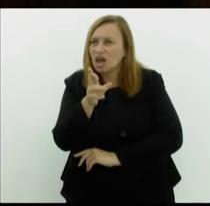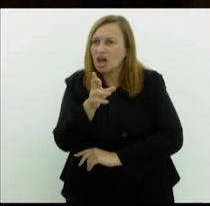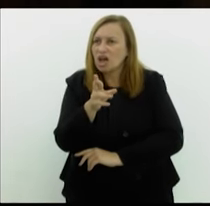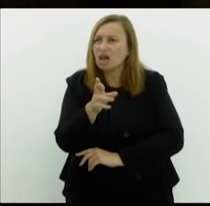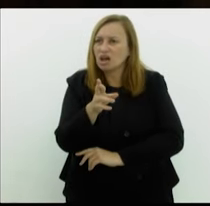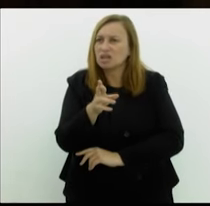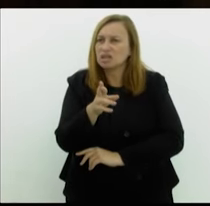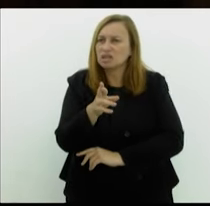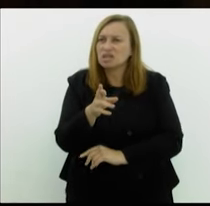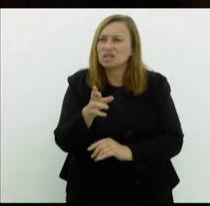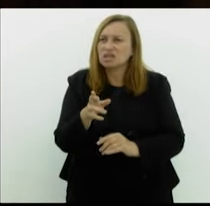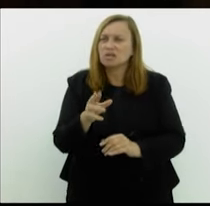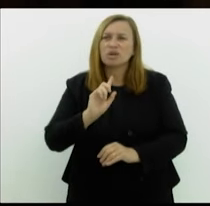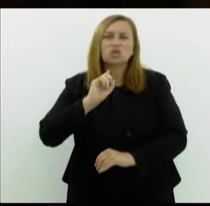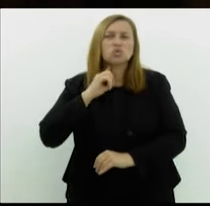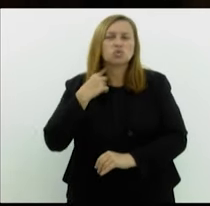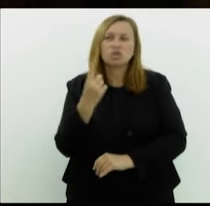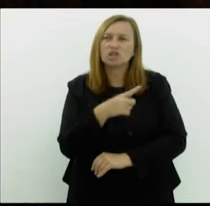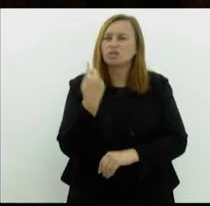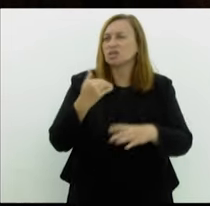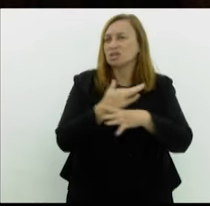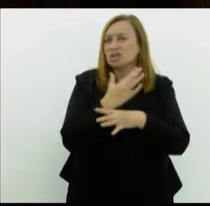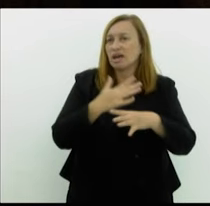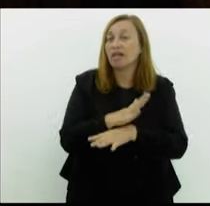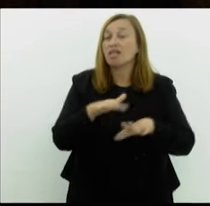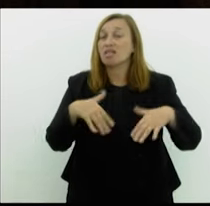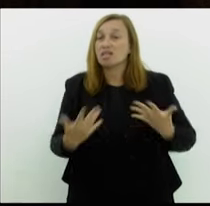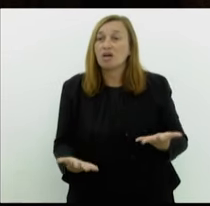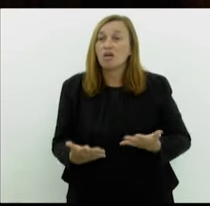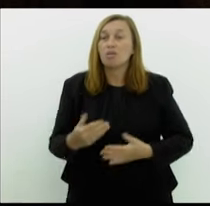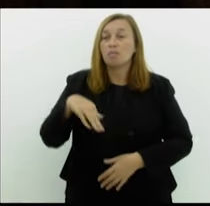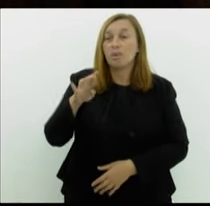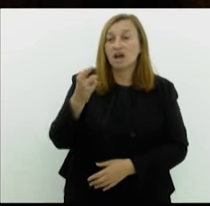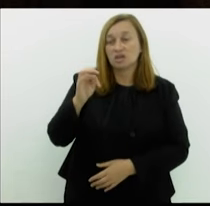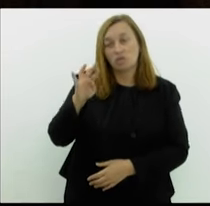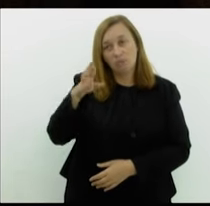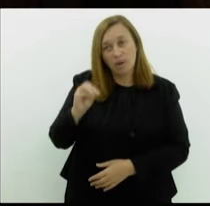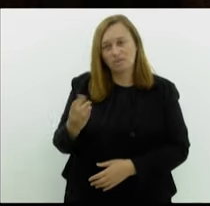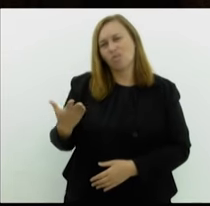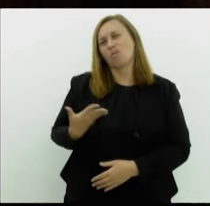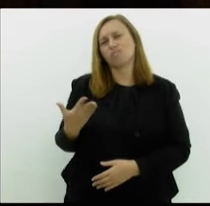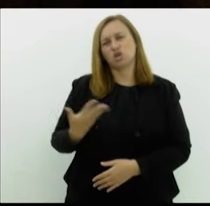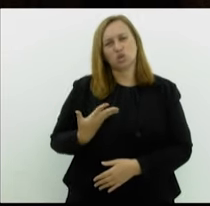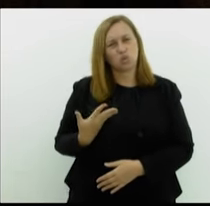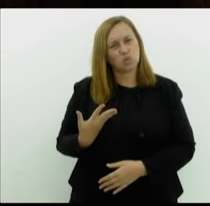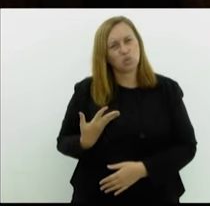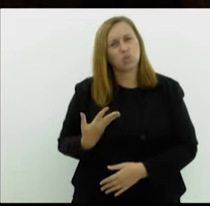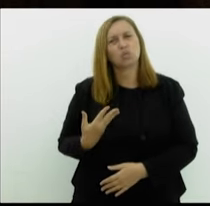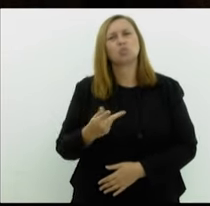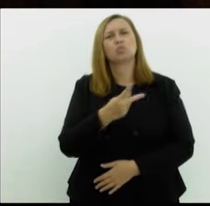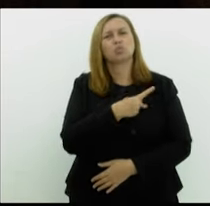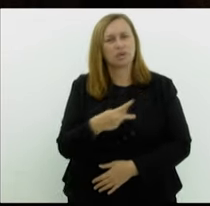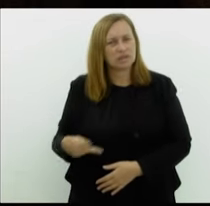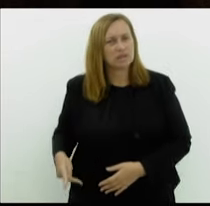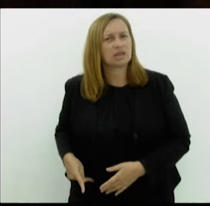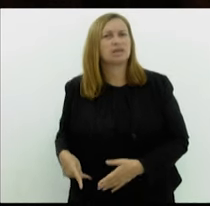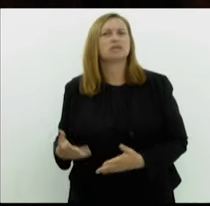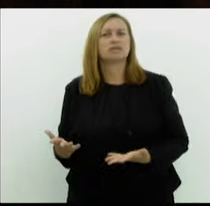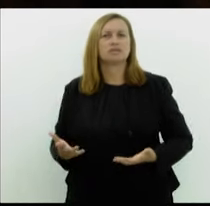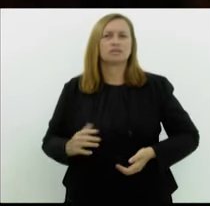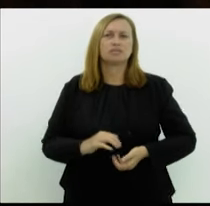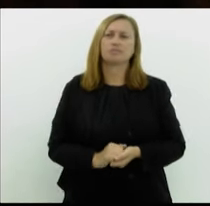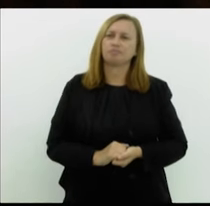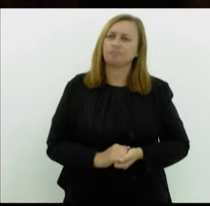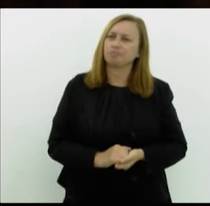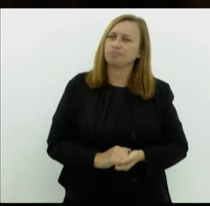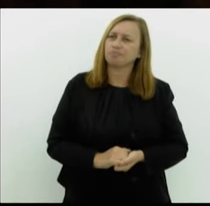emporcalhar a nossa cidade. E aí, senhor Márcio Galberto, meu querido colega, presidente,